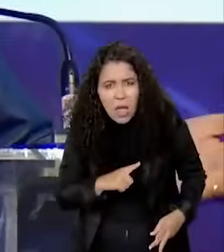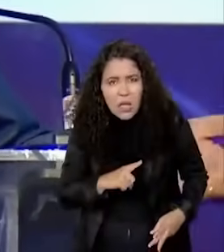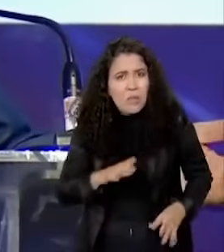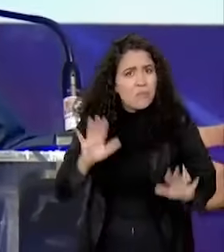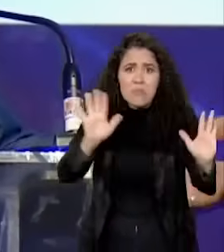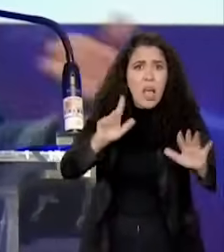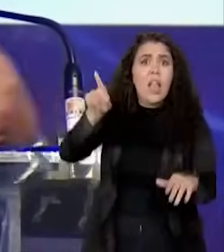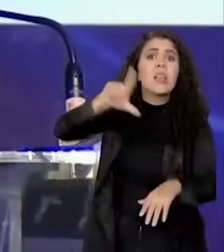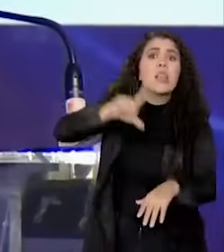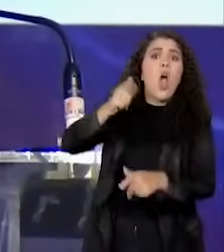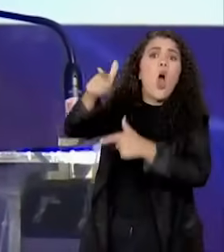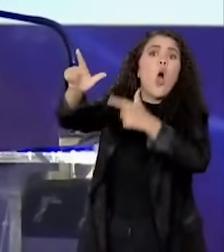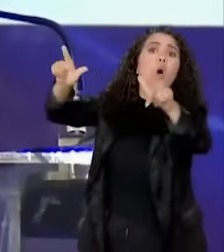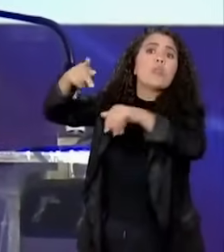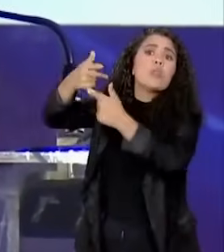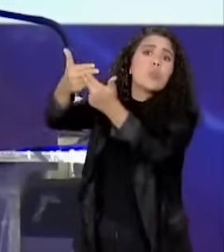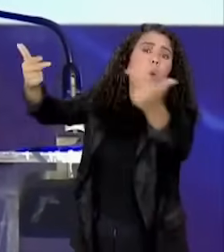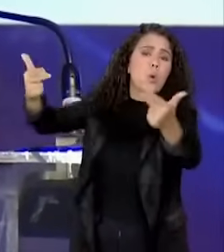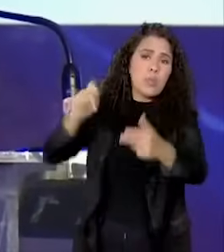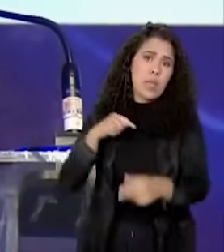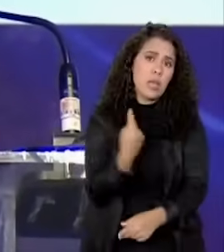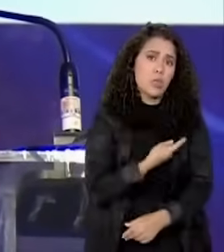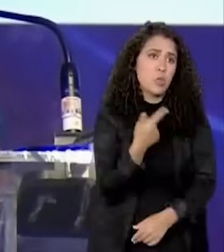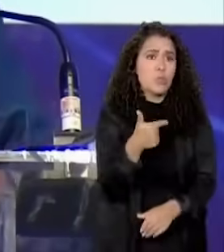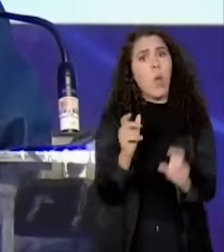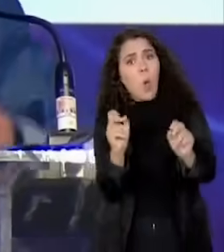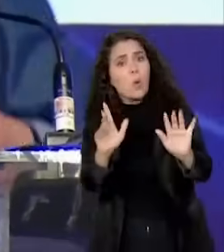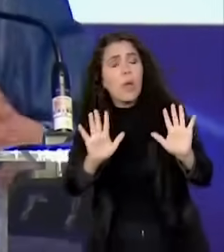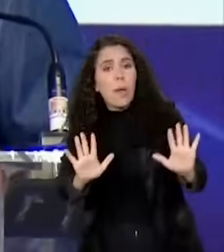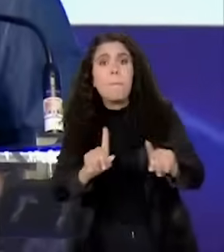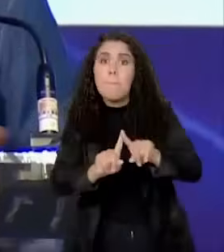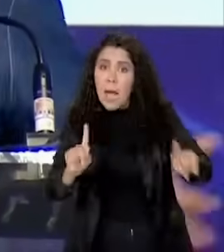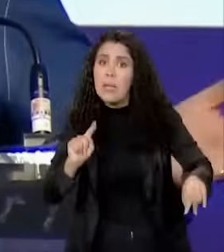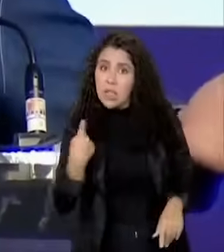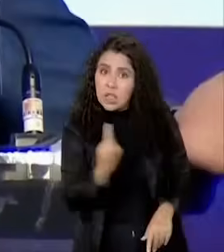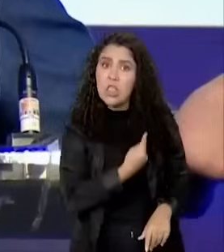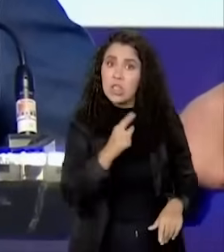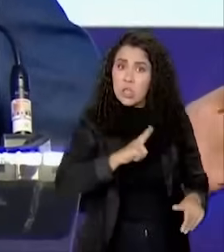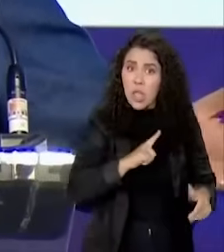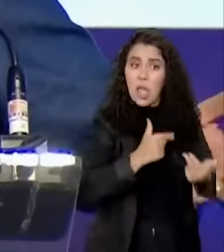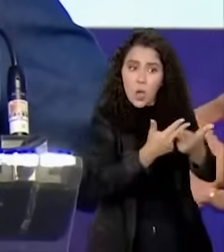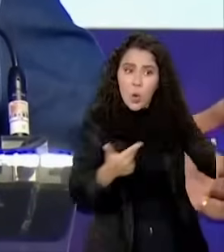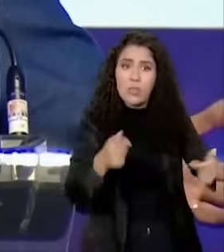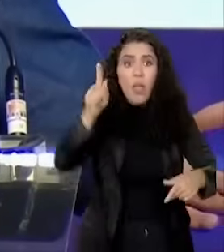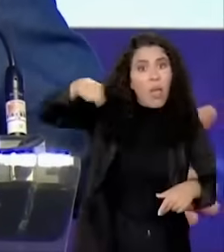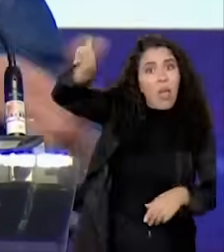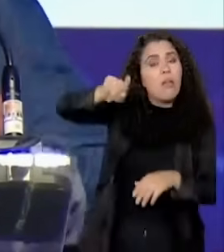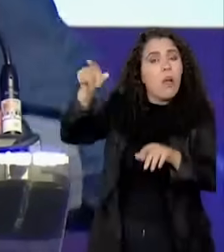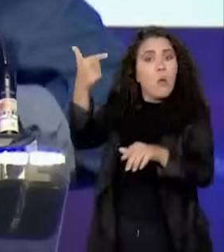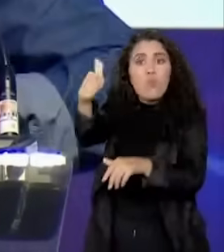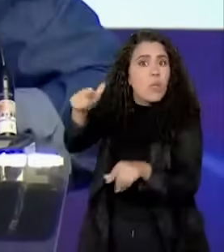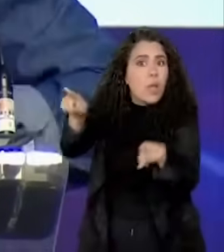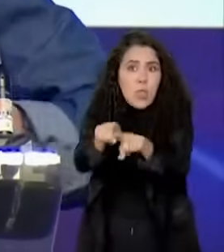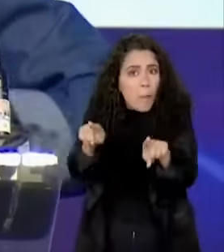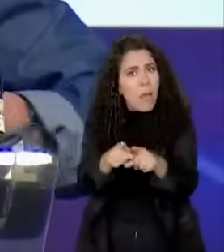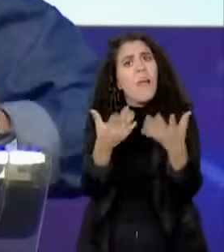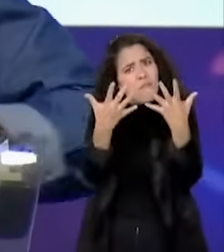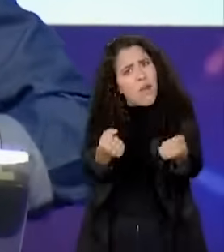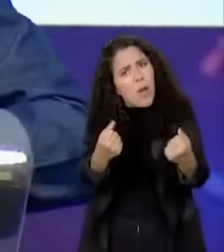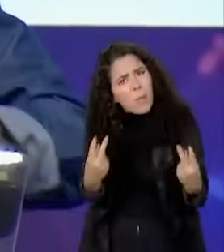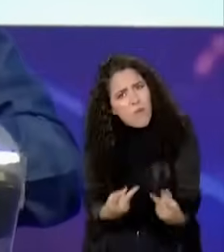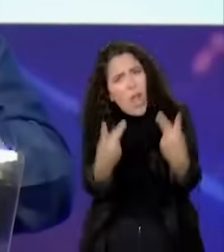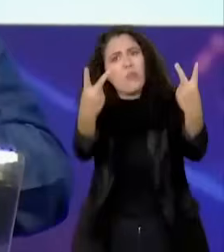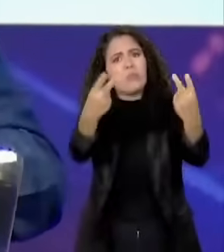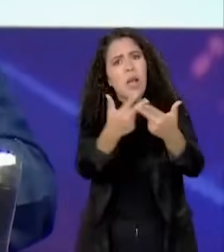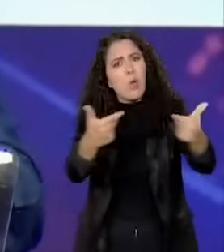outras coisas que possivelmente a gente não tenha. Mas a gente tem coisas que eles não têm. Vamos valorizar as